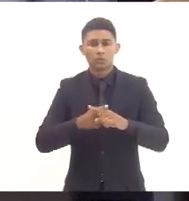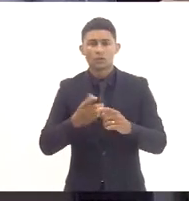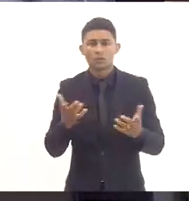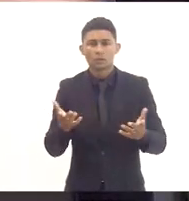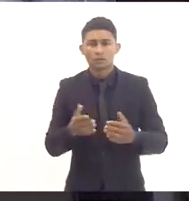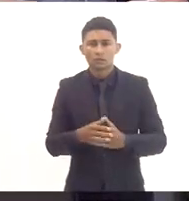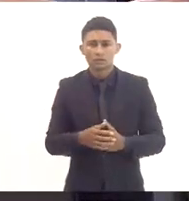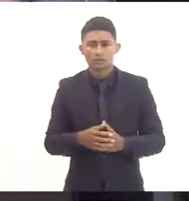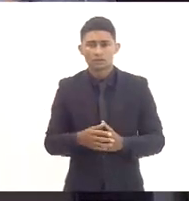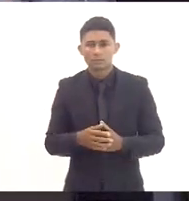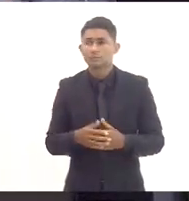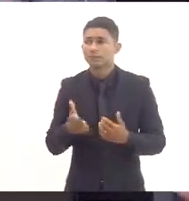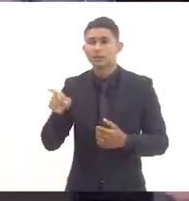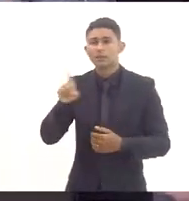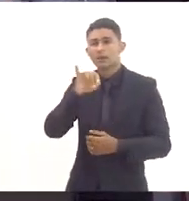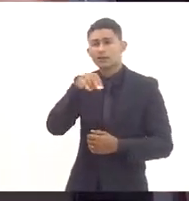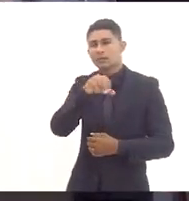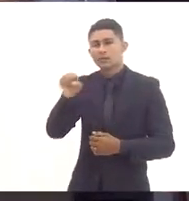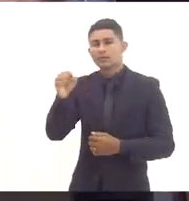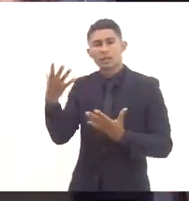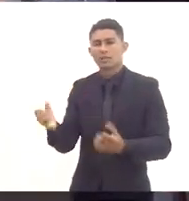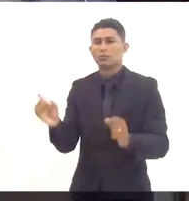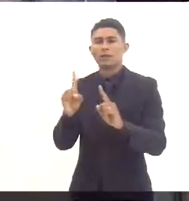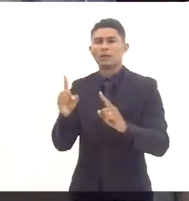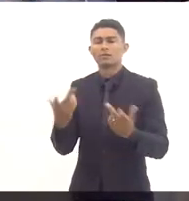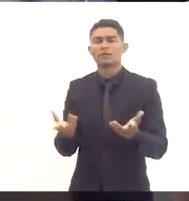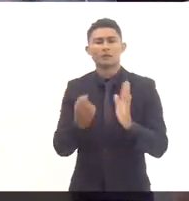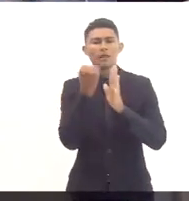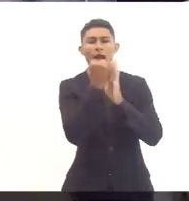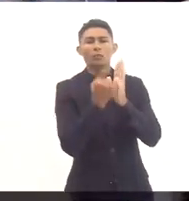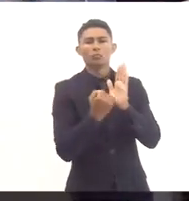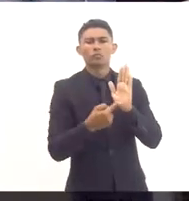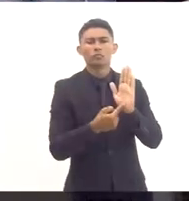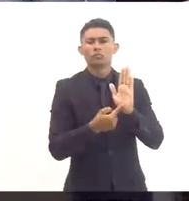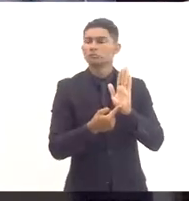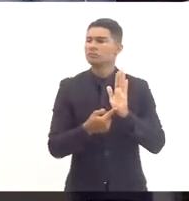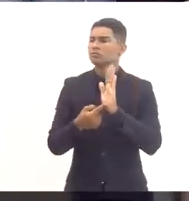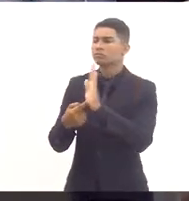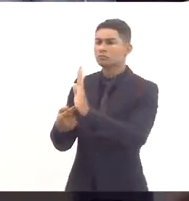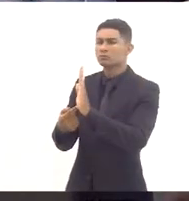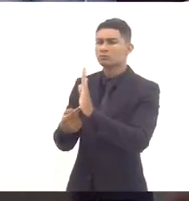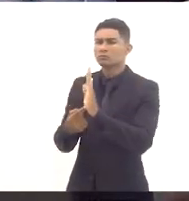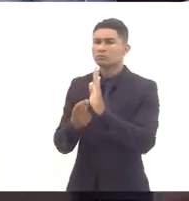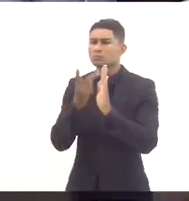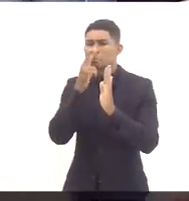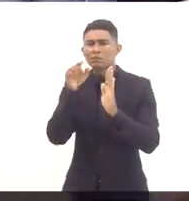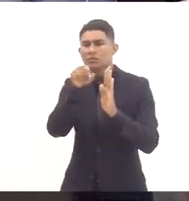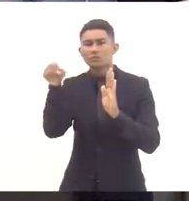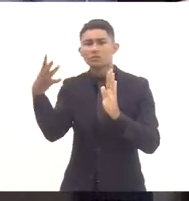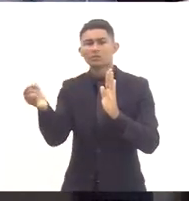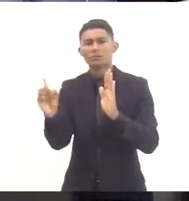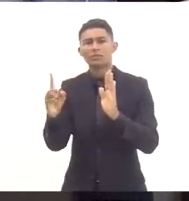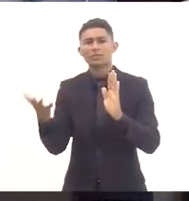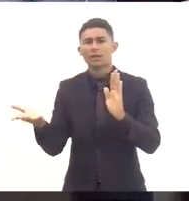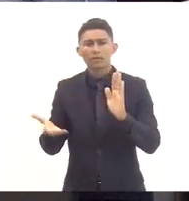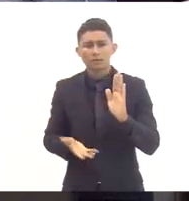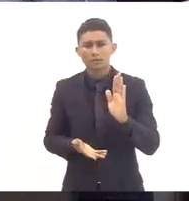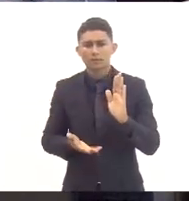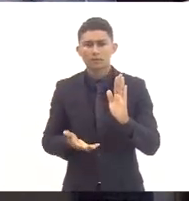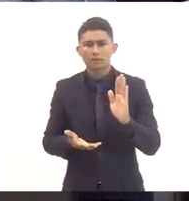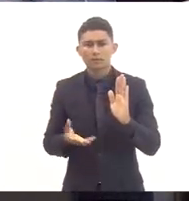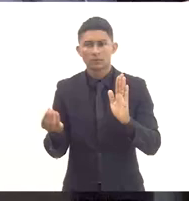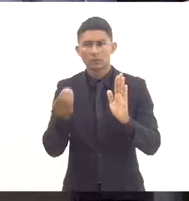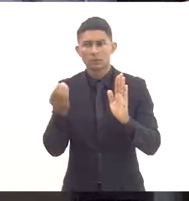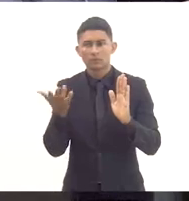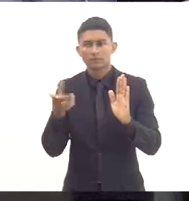mas o que adianta tem um laudo você tem um áudio você chega acumulado lá usa não tem peso o lado não existe